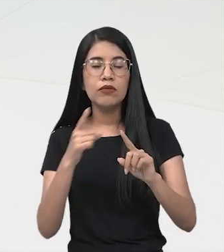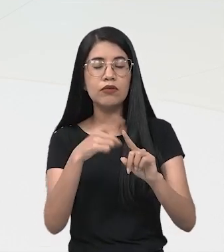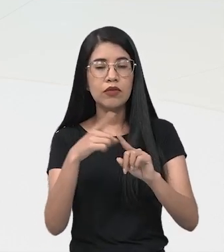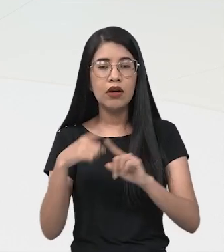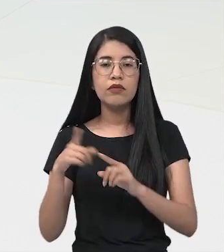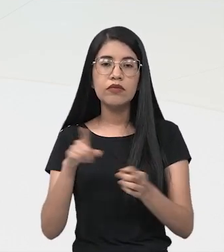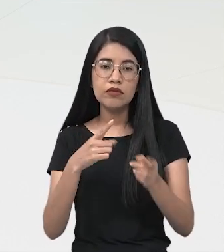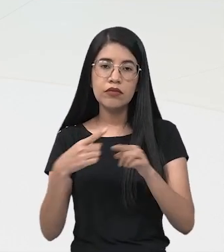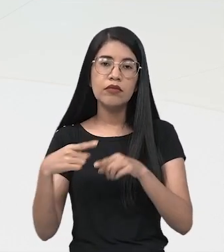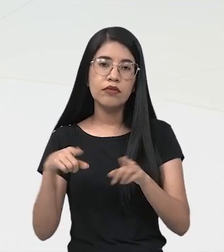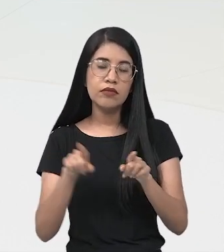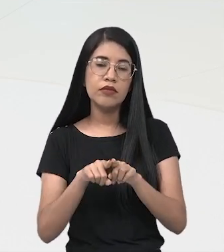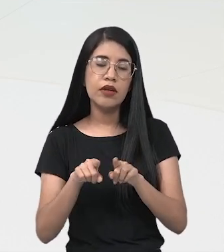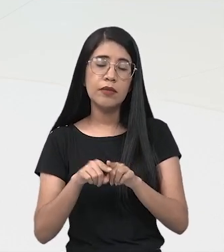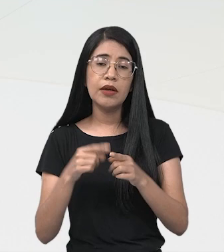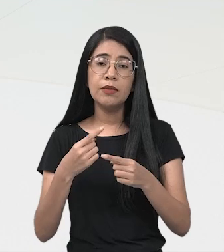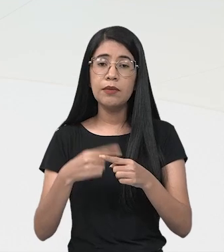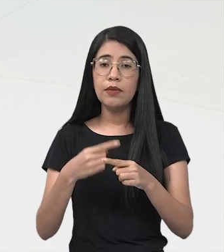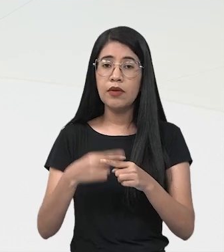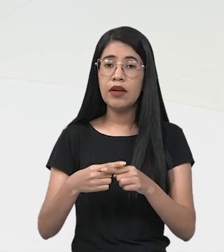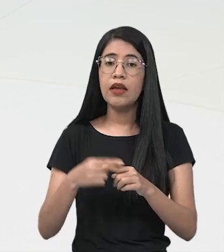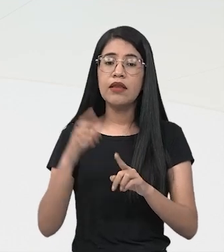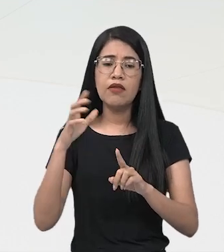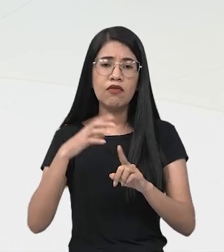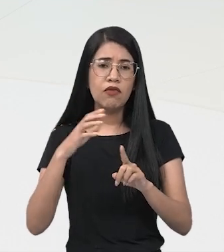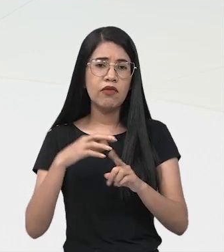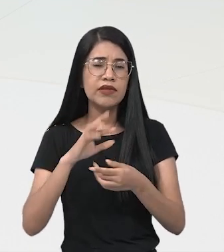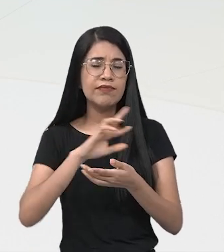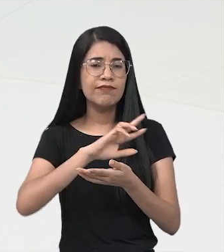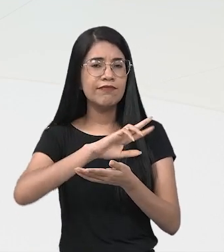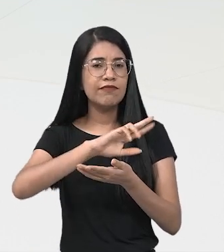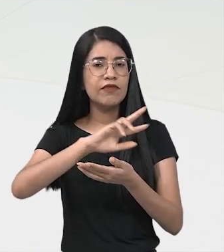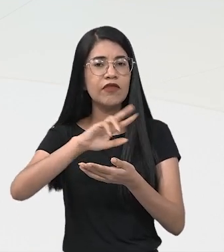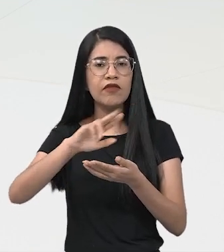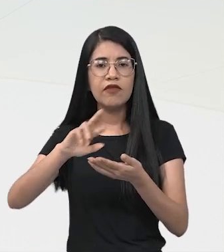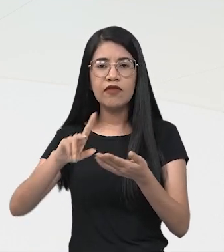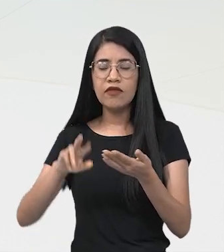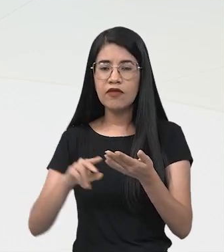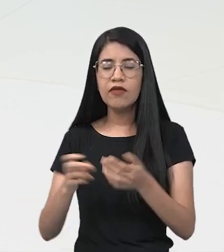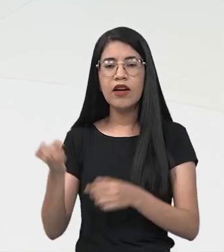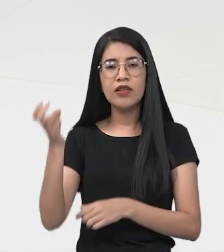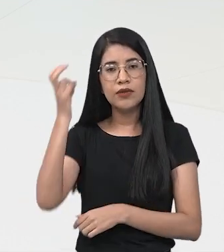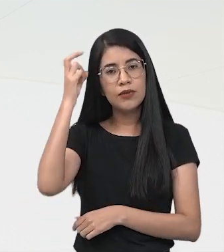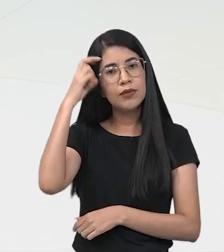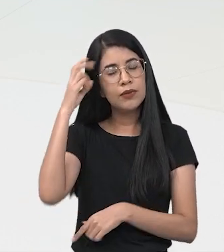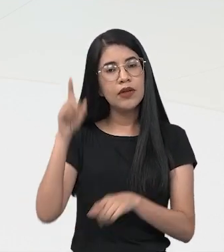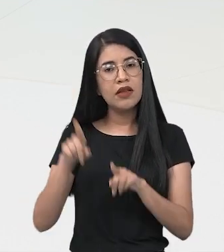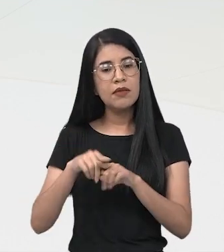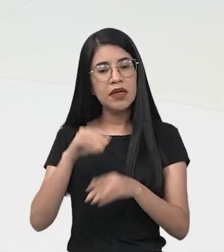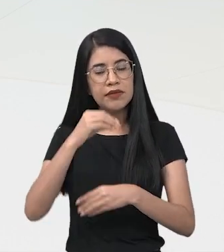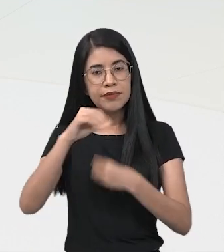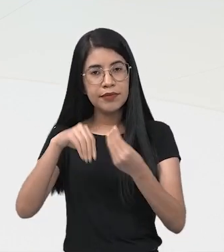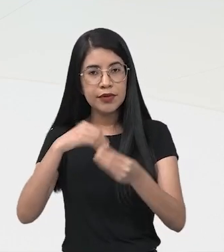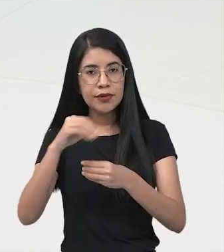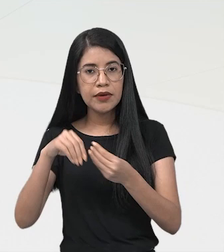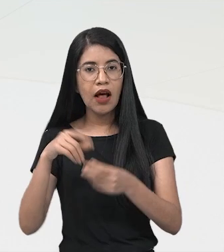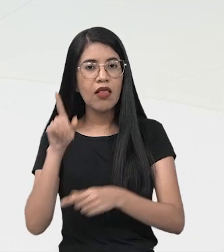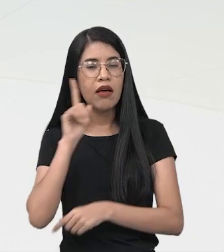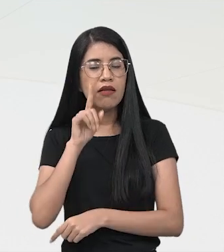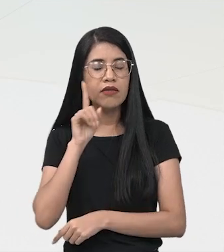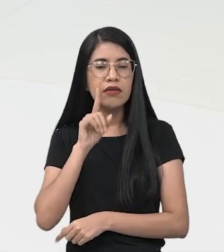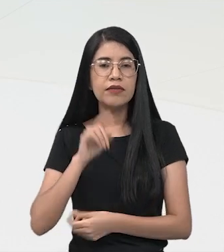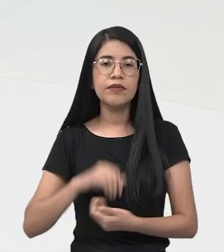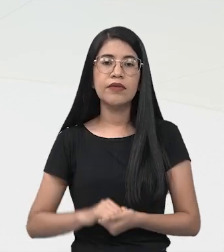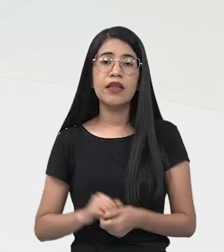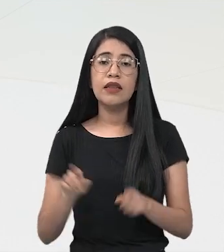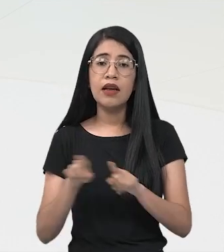musicais norte-americanos, por conta da influência de várias culturas que aconteceram nos Estados Unidos. A gente faz até uma relação